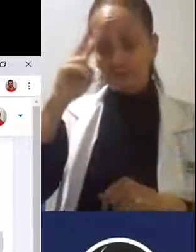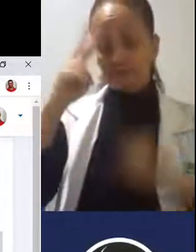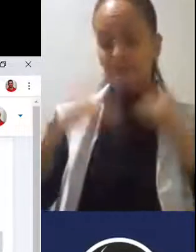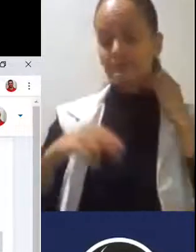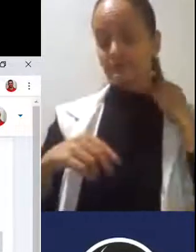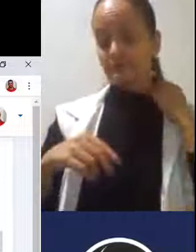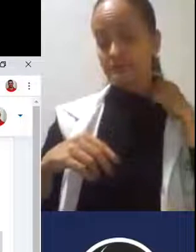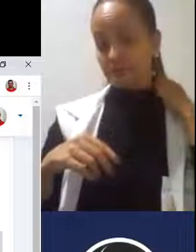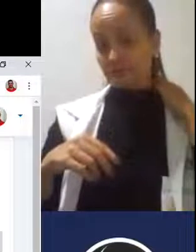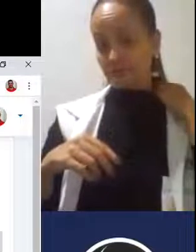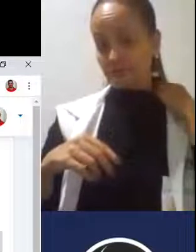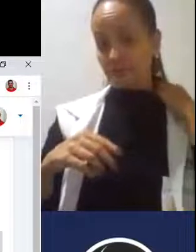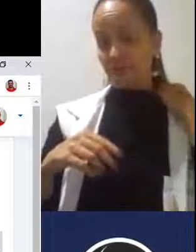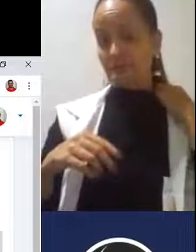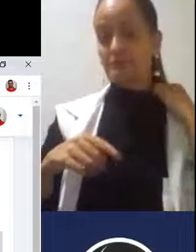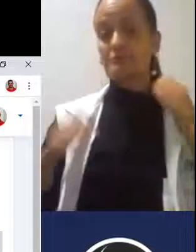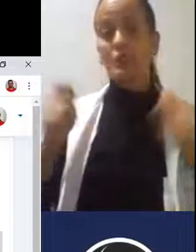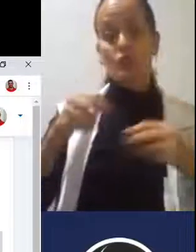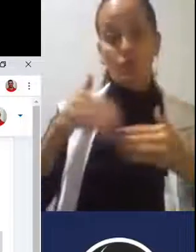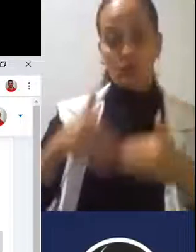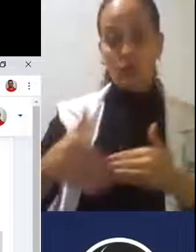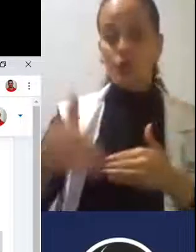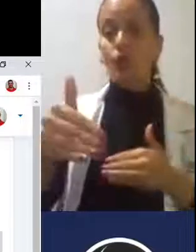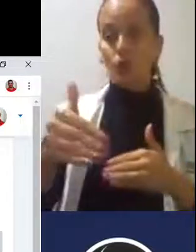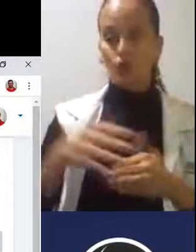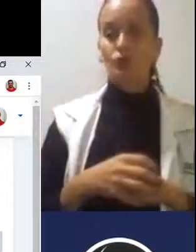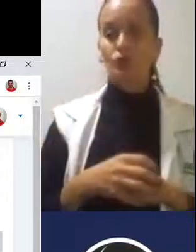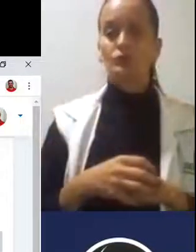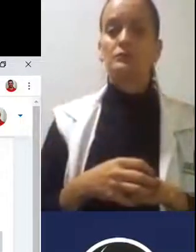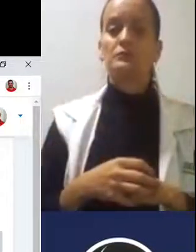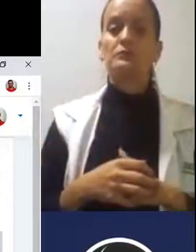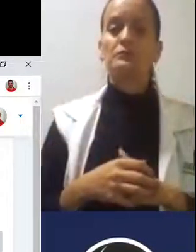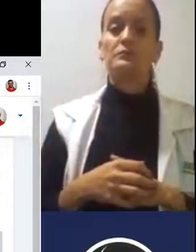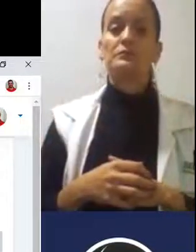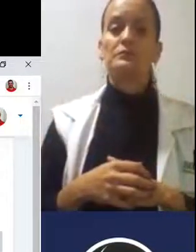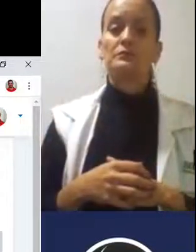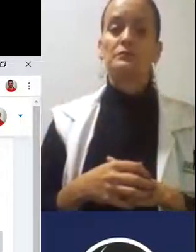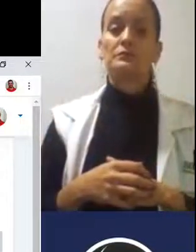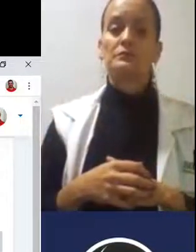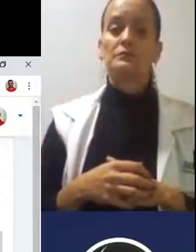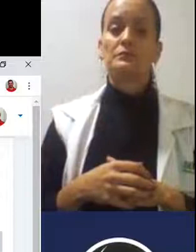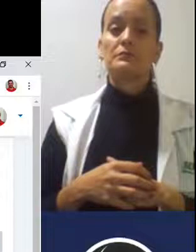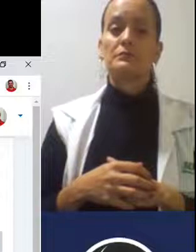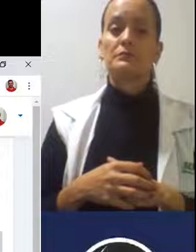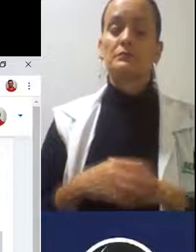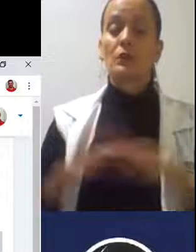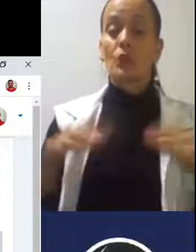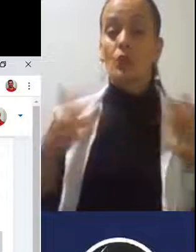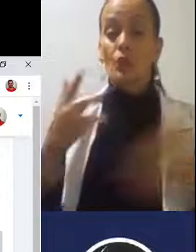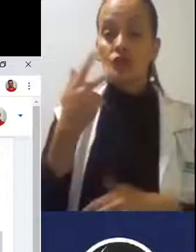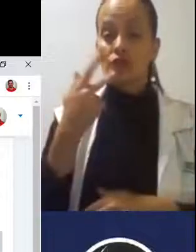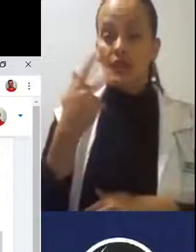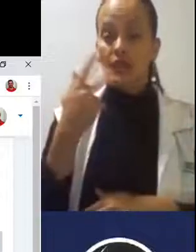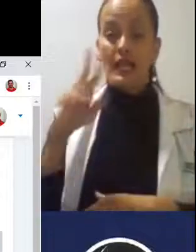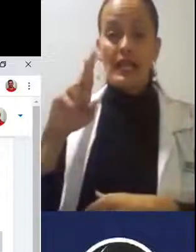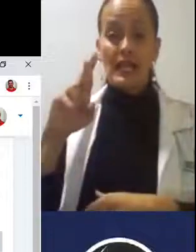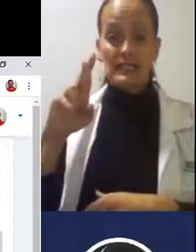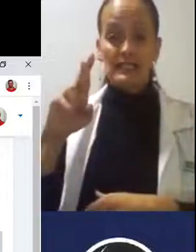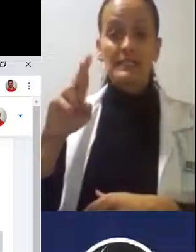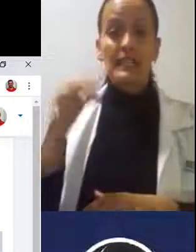poder dar continuidade, certo? Então, pessoal, quando a gente fala de resistência elétrica, né, já